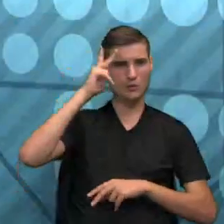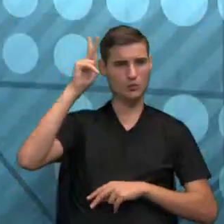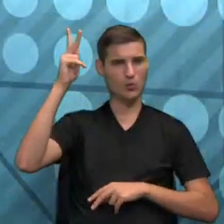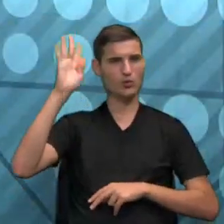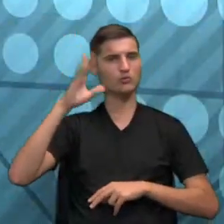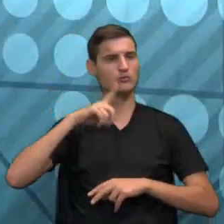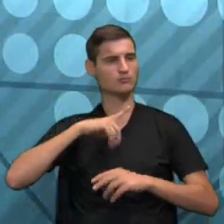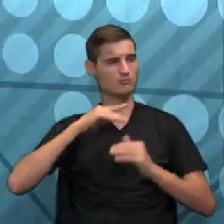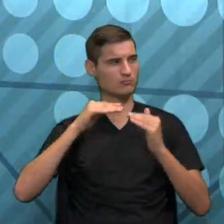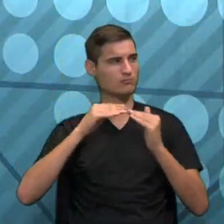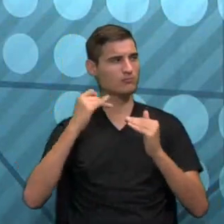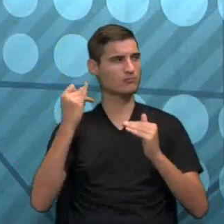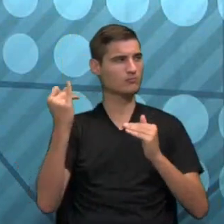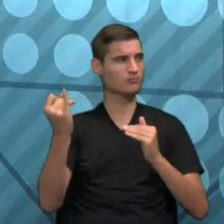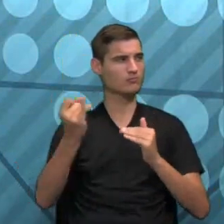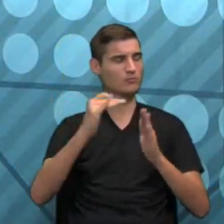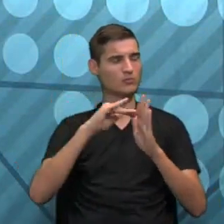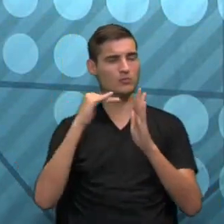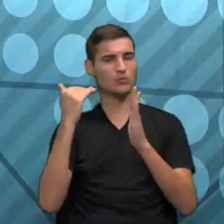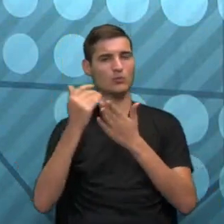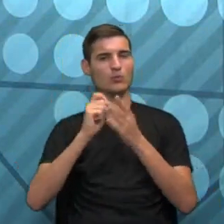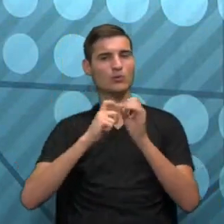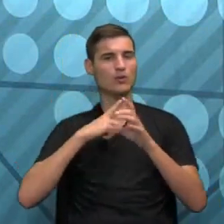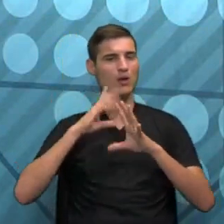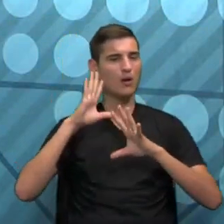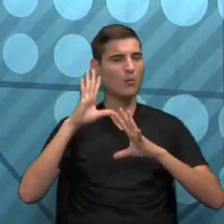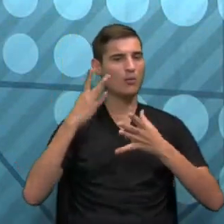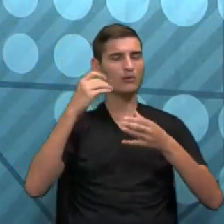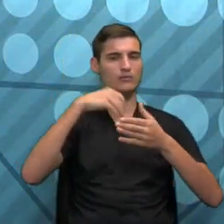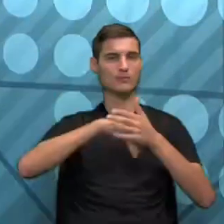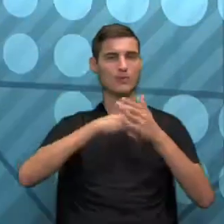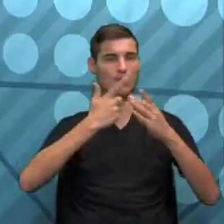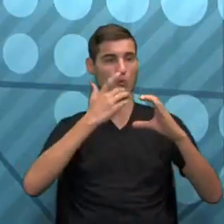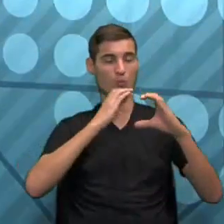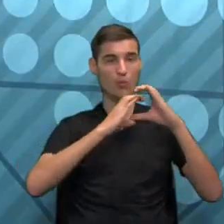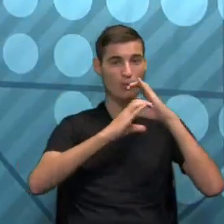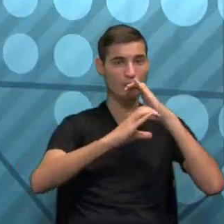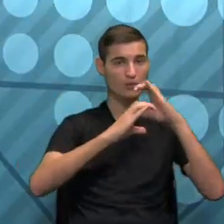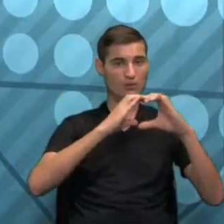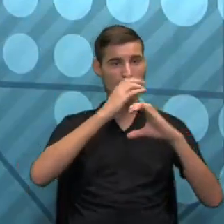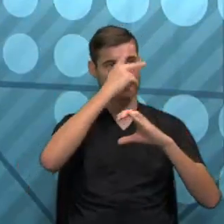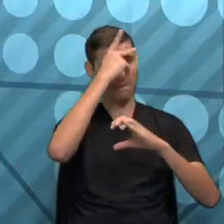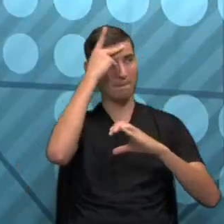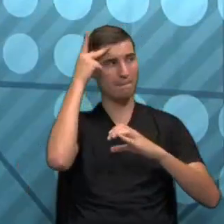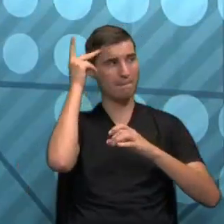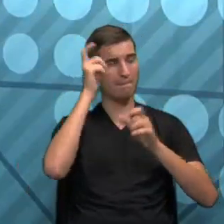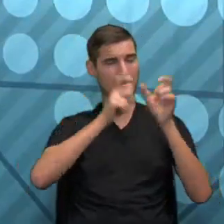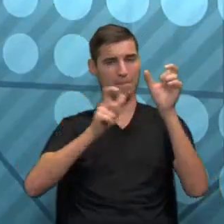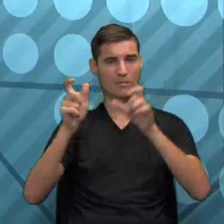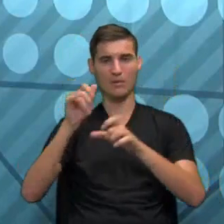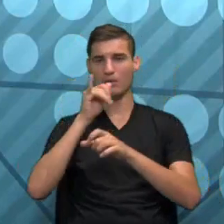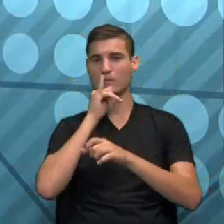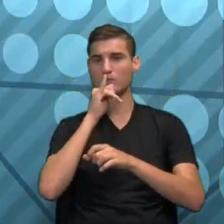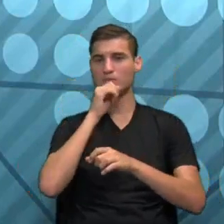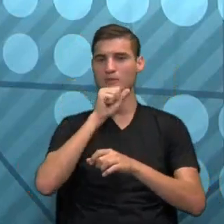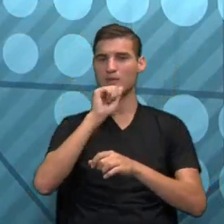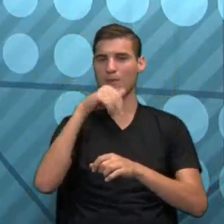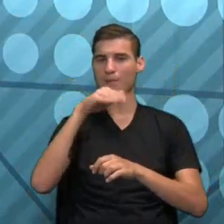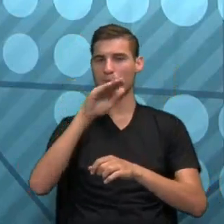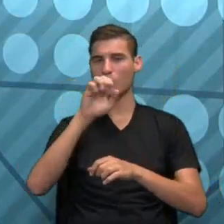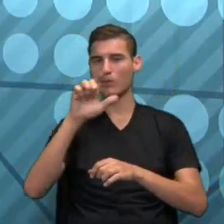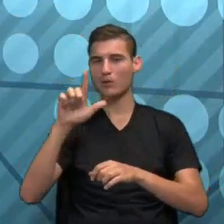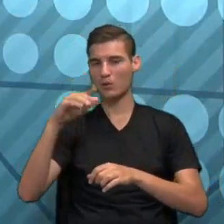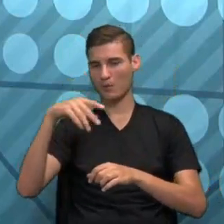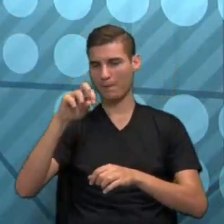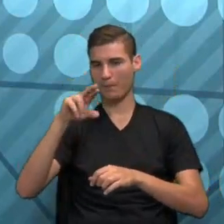sempre fundamentando o que acontece nas telecomunicações. Pessoas como Samuel Morse, como eu falei para você,